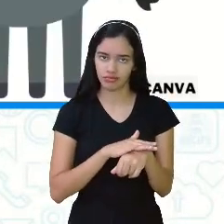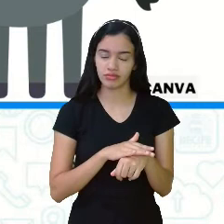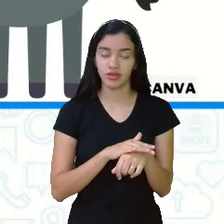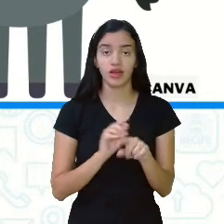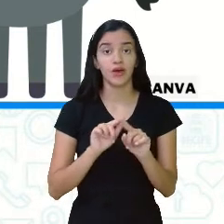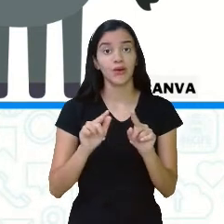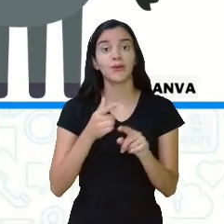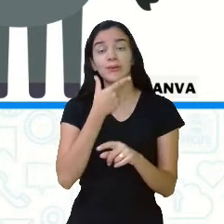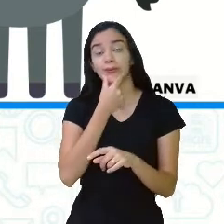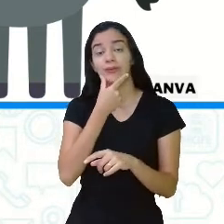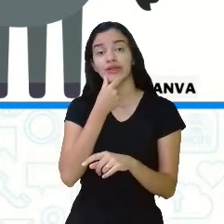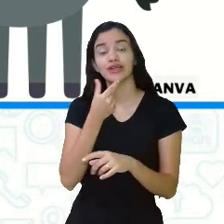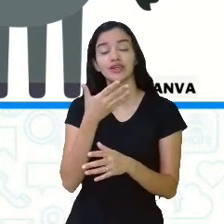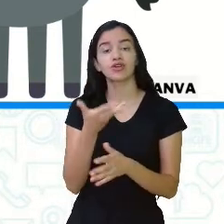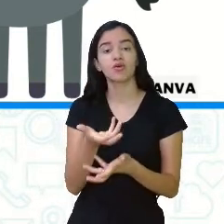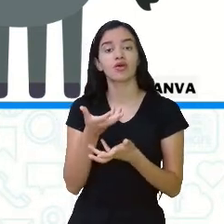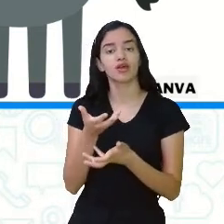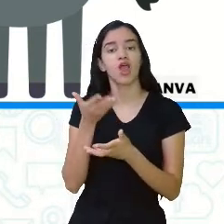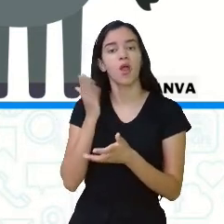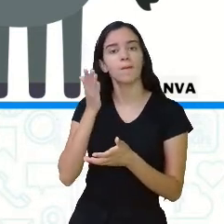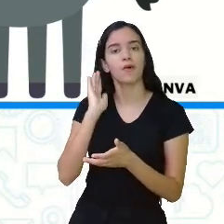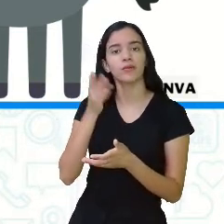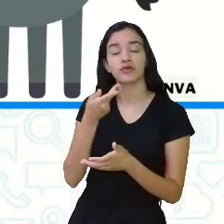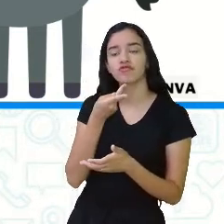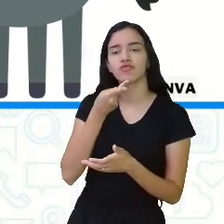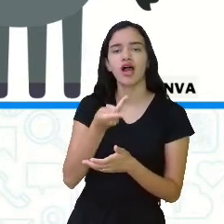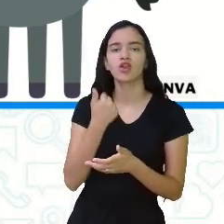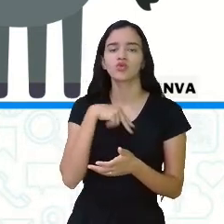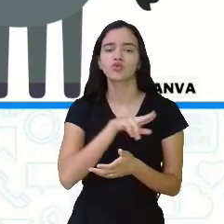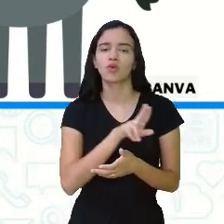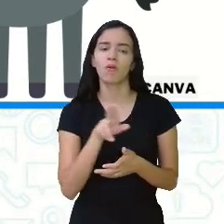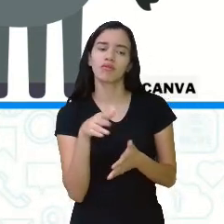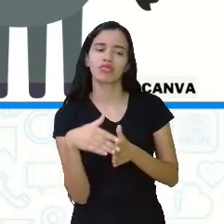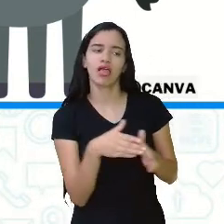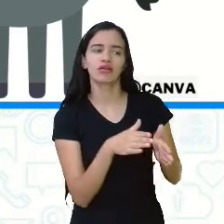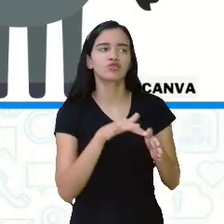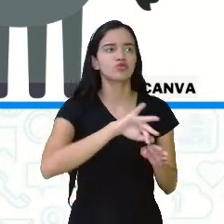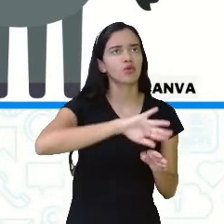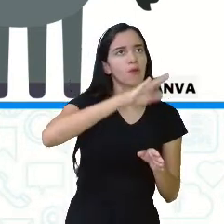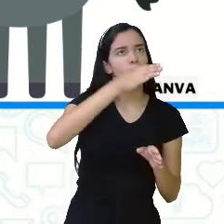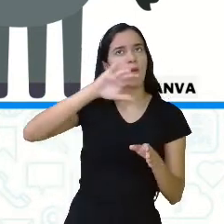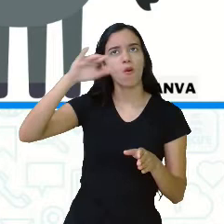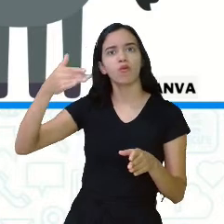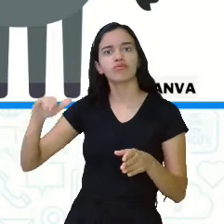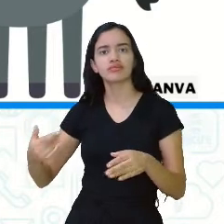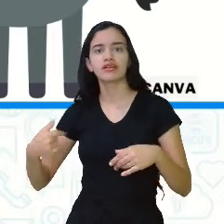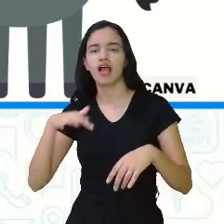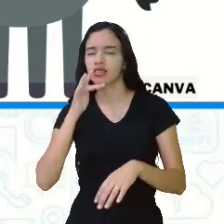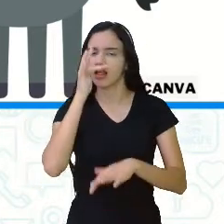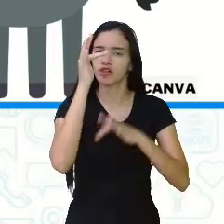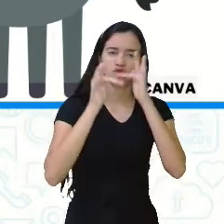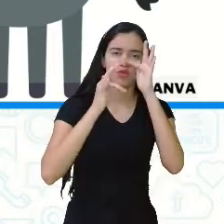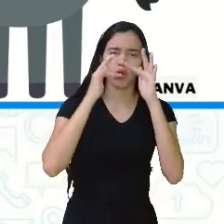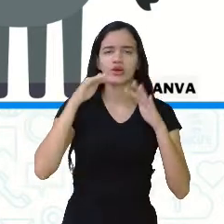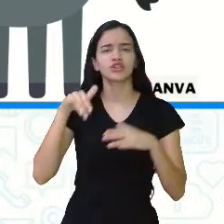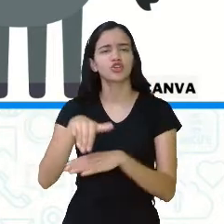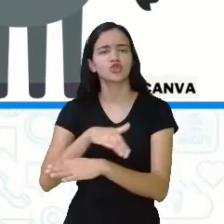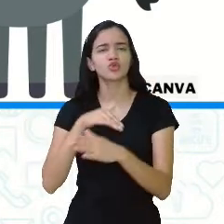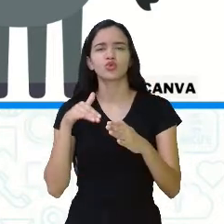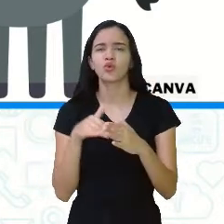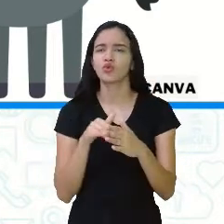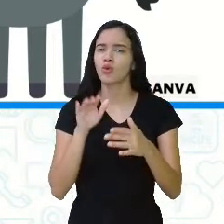quer um burrinho que saiba dizer o nome dos rios, das montanhas, das flores, de tudo